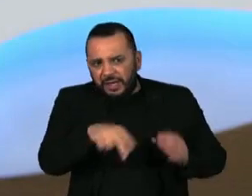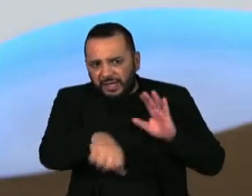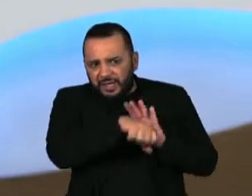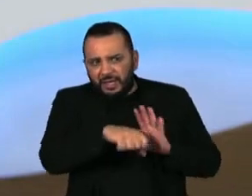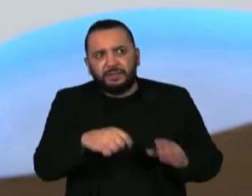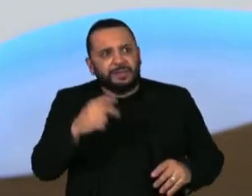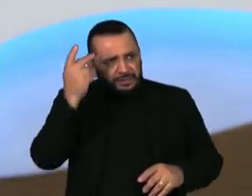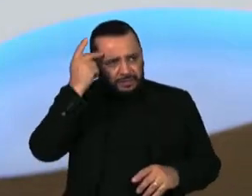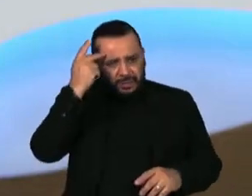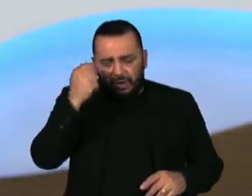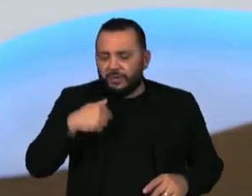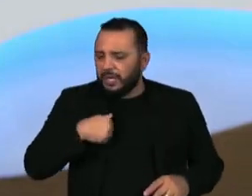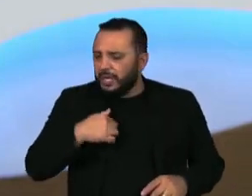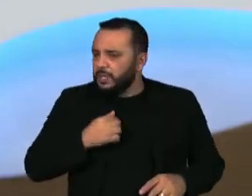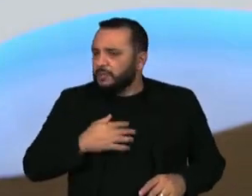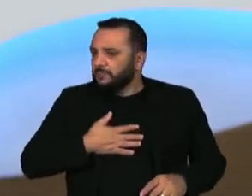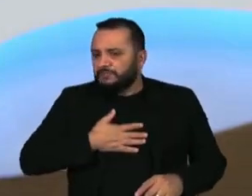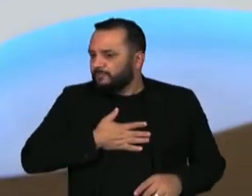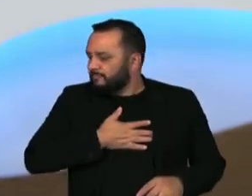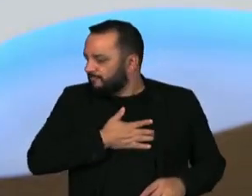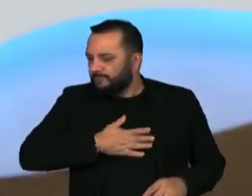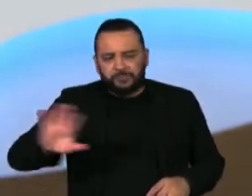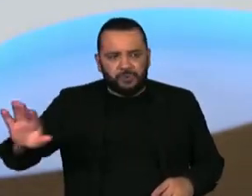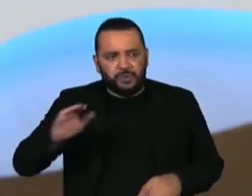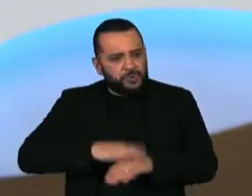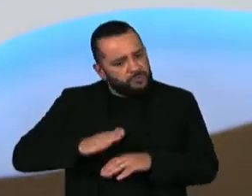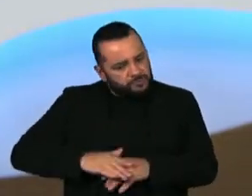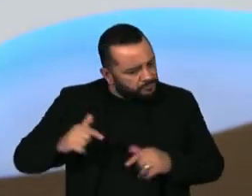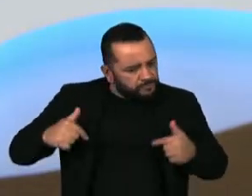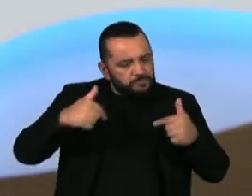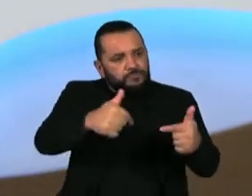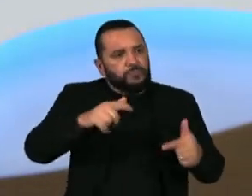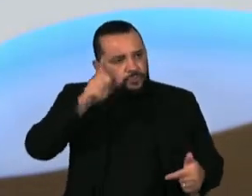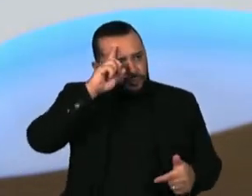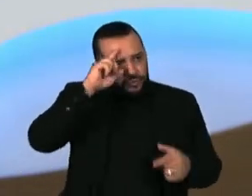satisfeito com os indicadores de São Paulo. Eu atuo todos os dias para combater a criminalidade.